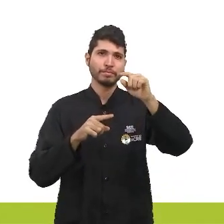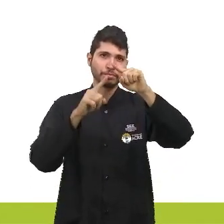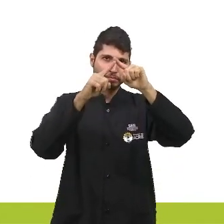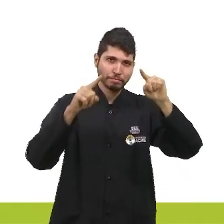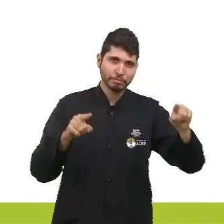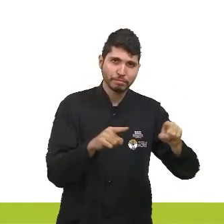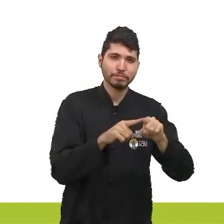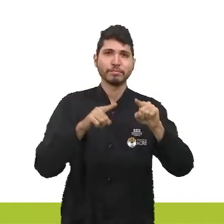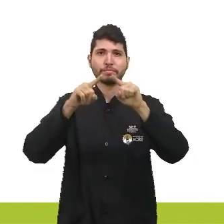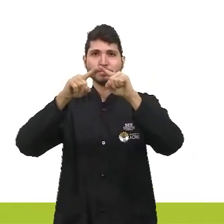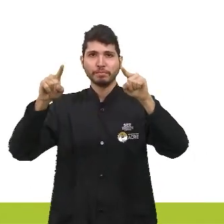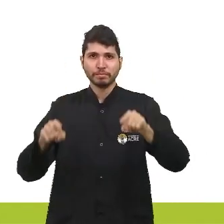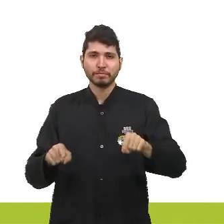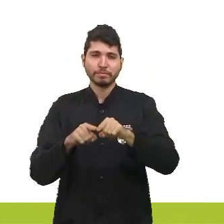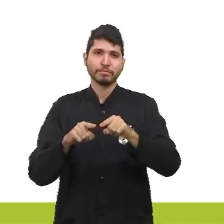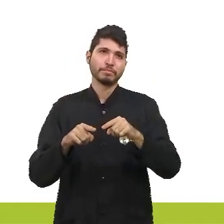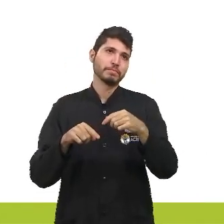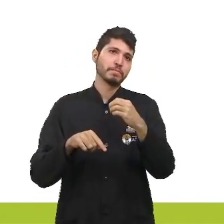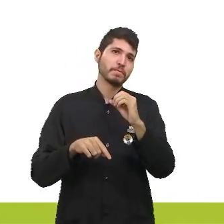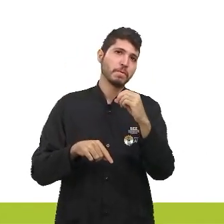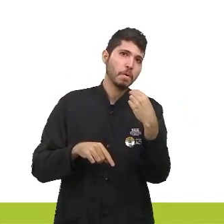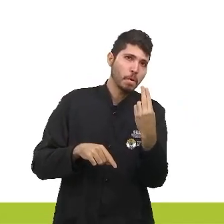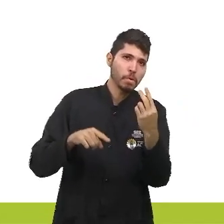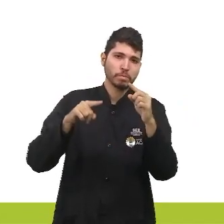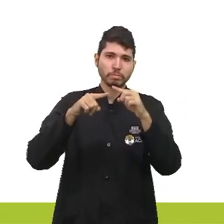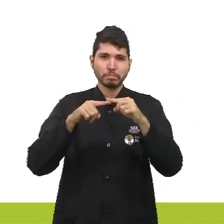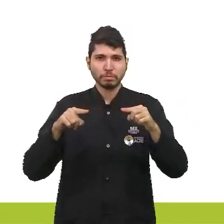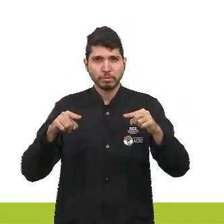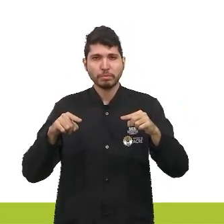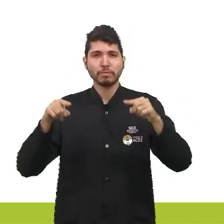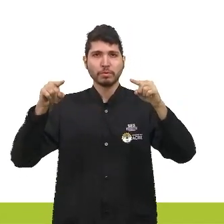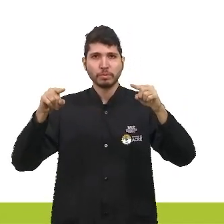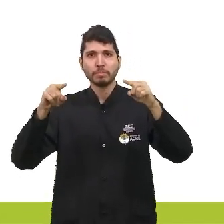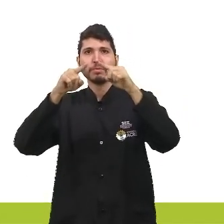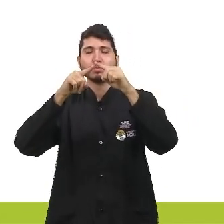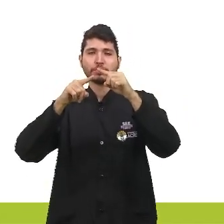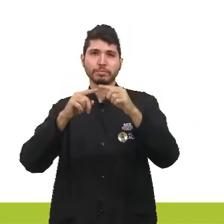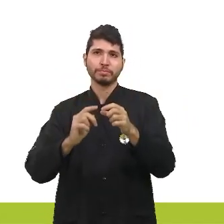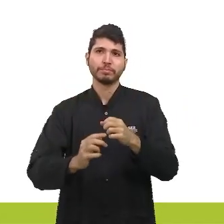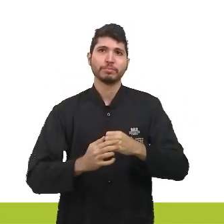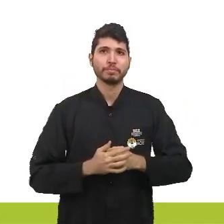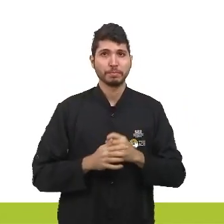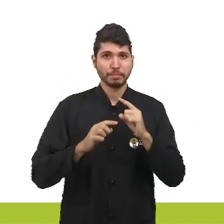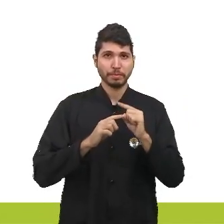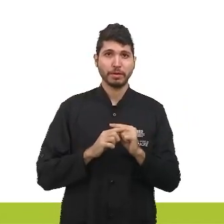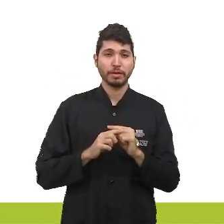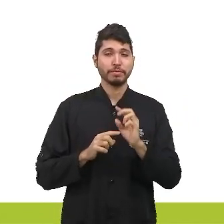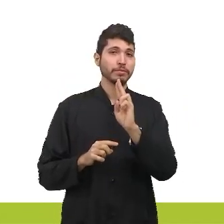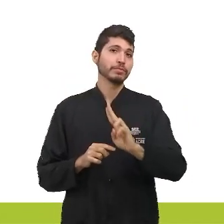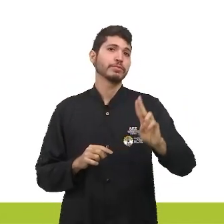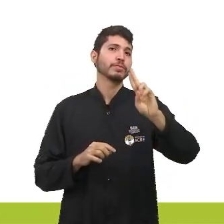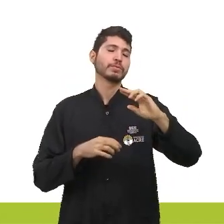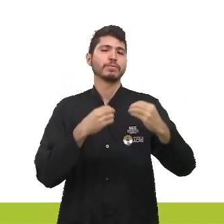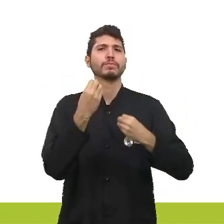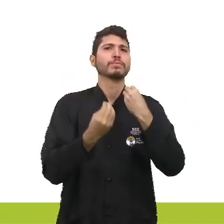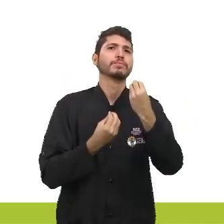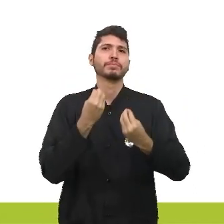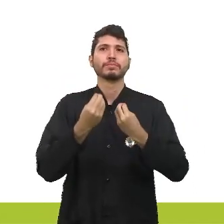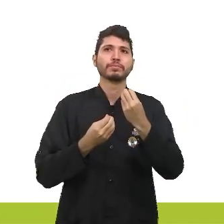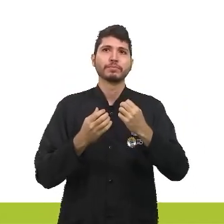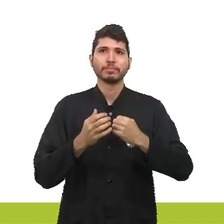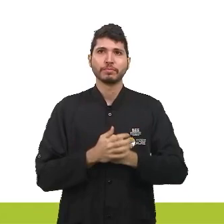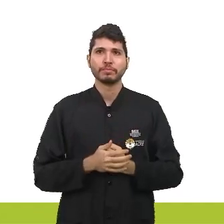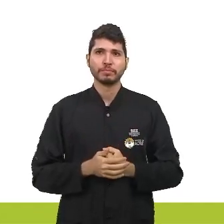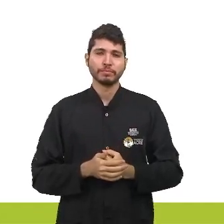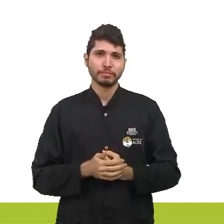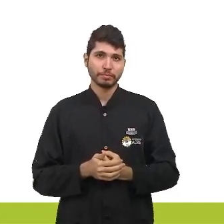quadrangulares, pentagonais e assim por diante, não necessariamente ter todas essas faces, mas é o seguinte, ó, que 3 vezes o